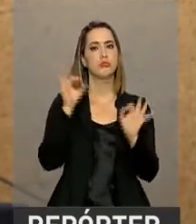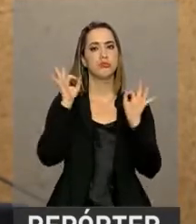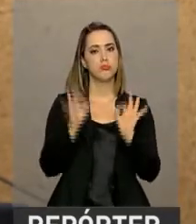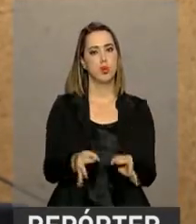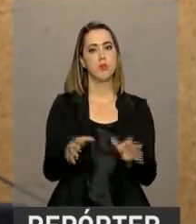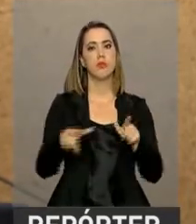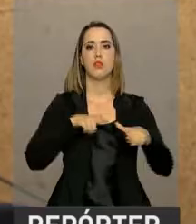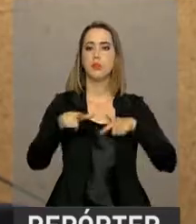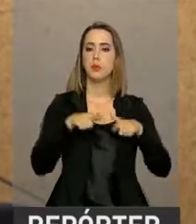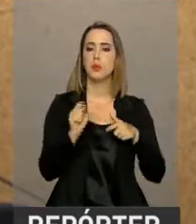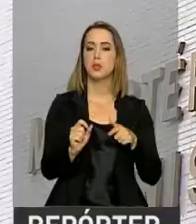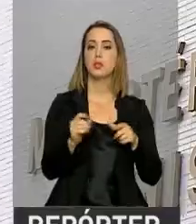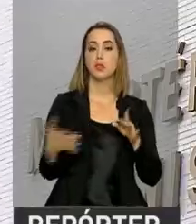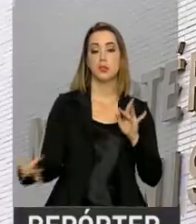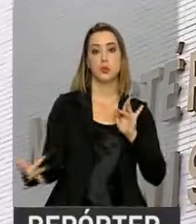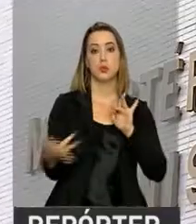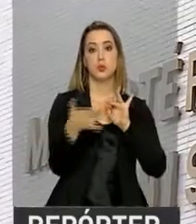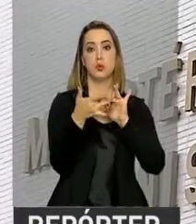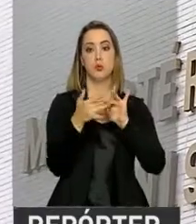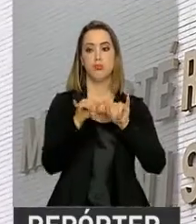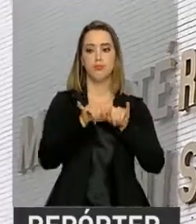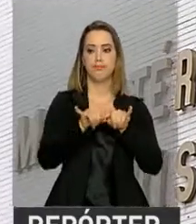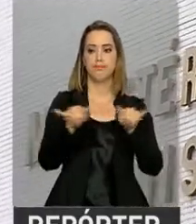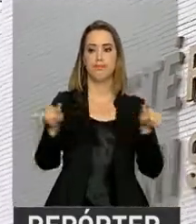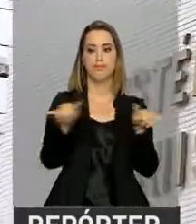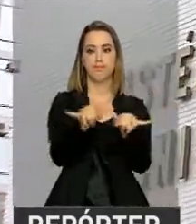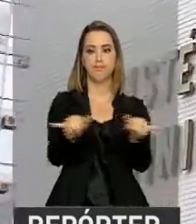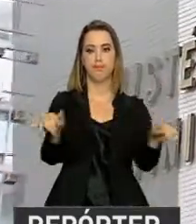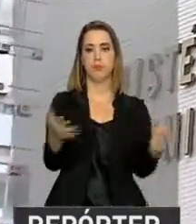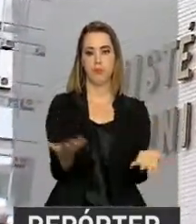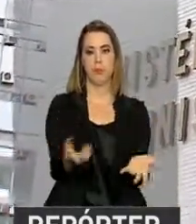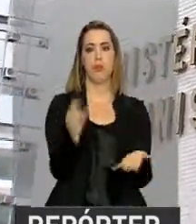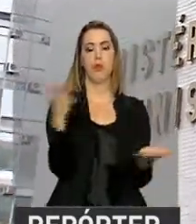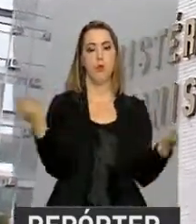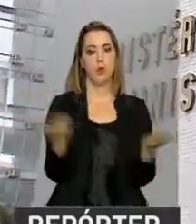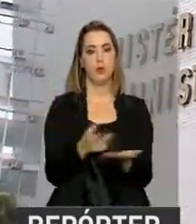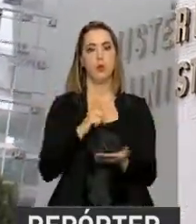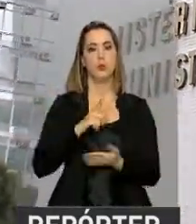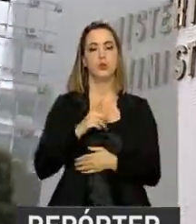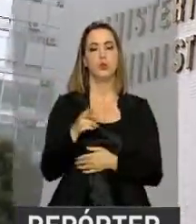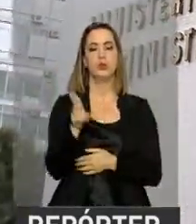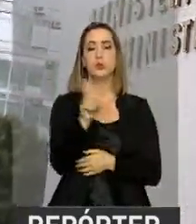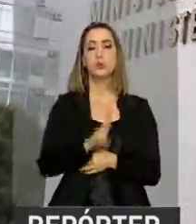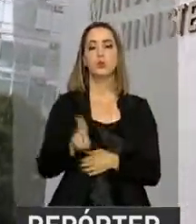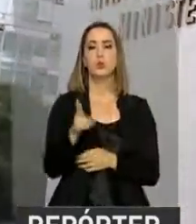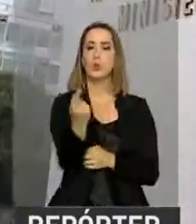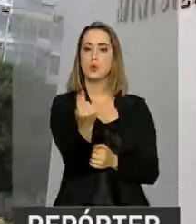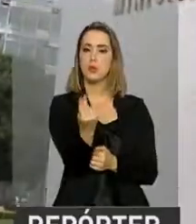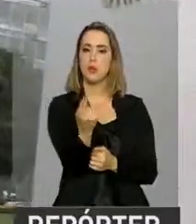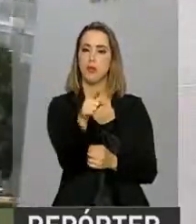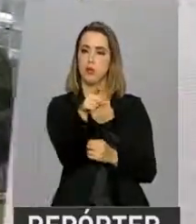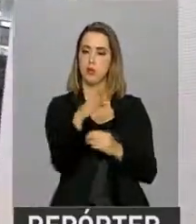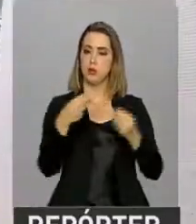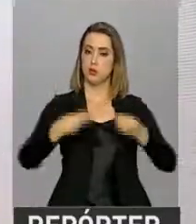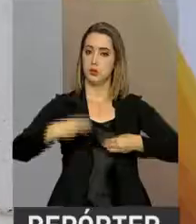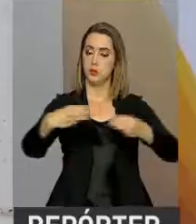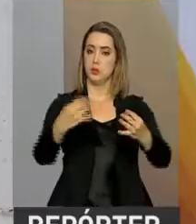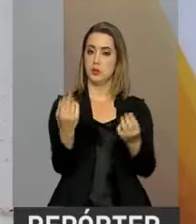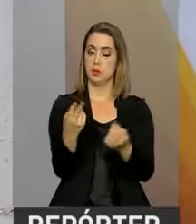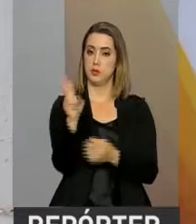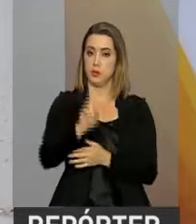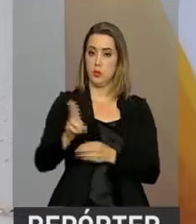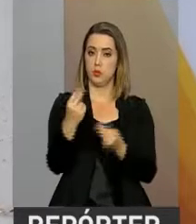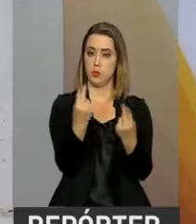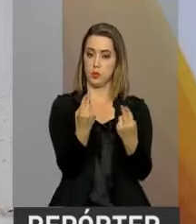gerando e já está conectado à rede. Atualmente, a sede do Ministério consome a mesma quantidade de eletricidade